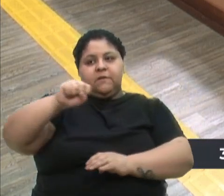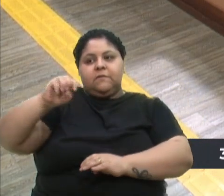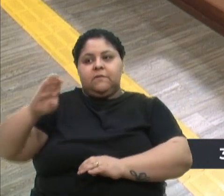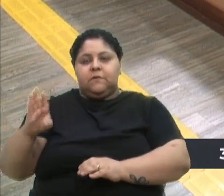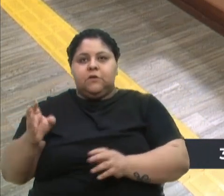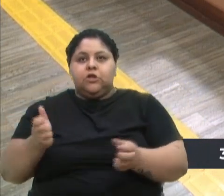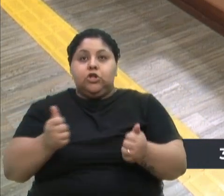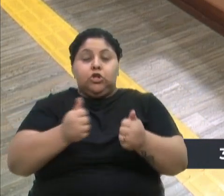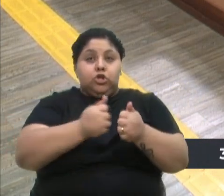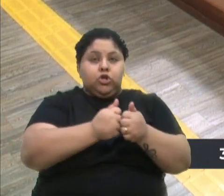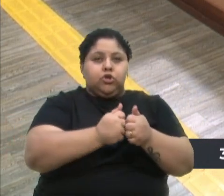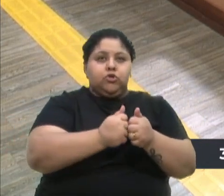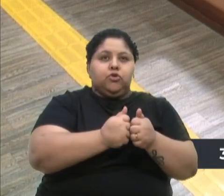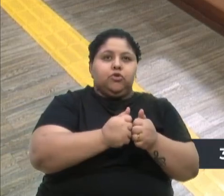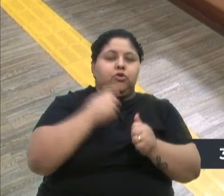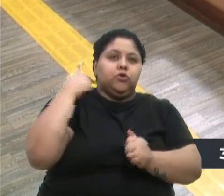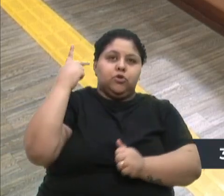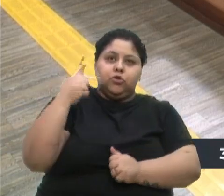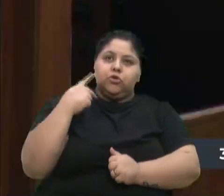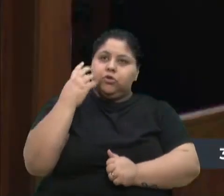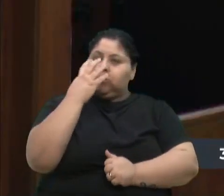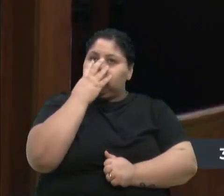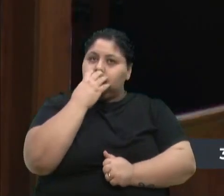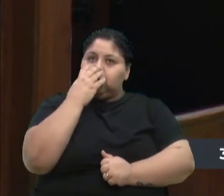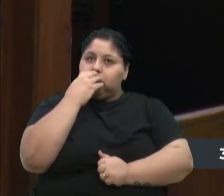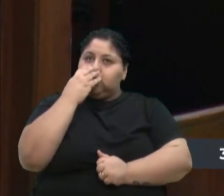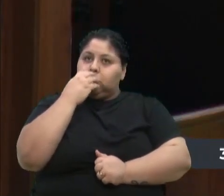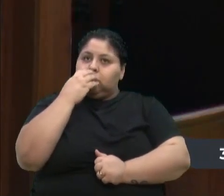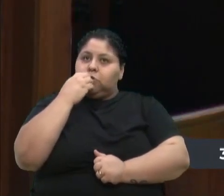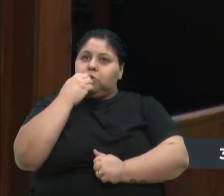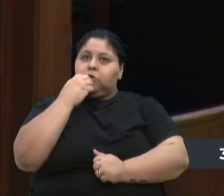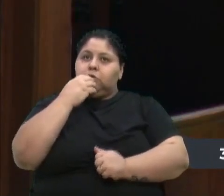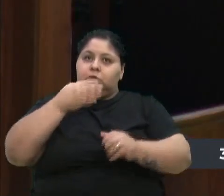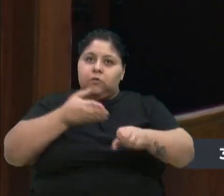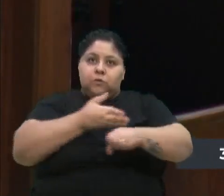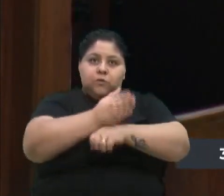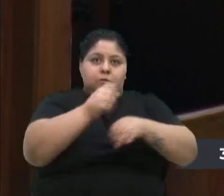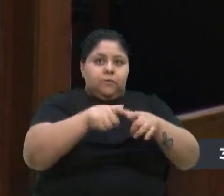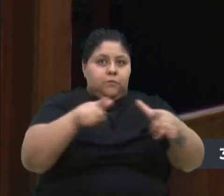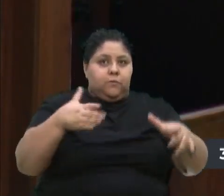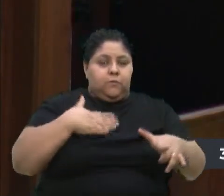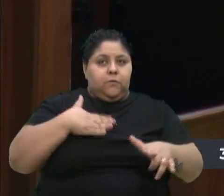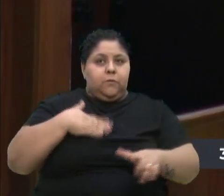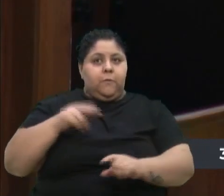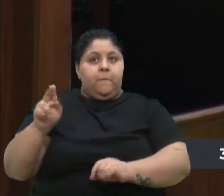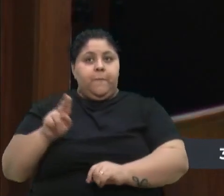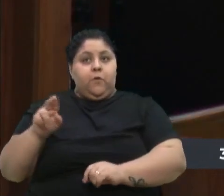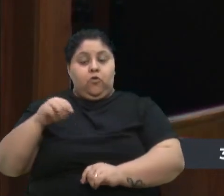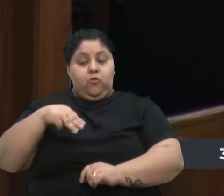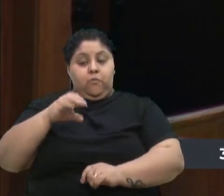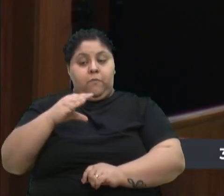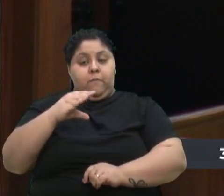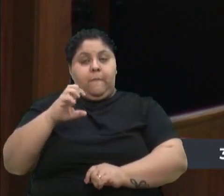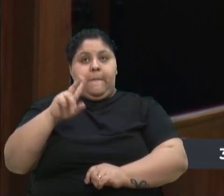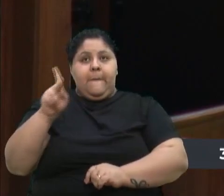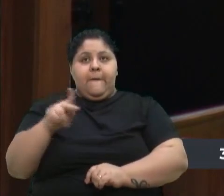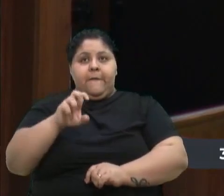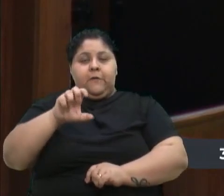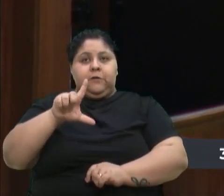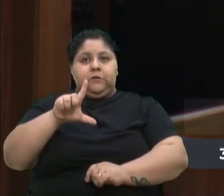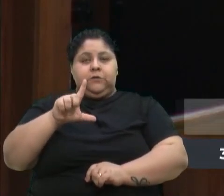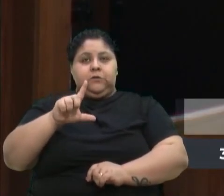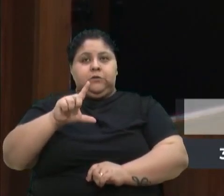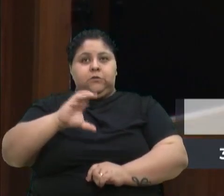vereador Camilles, que nos oportuniza este espaço. Meu nome é Michel De Carli, sou coordenador técnico